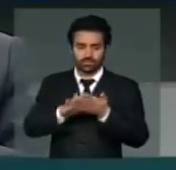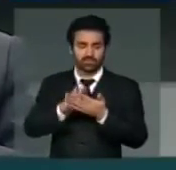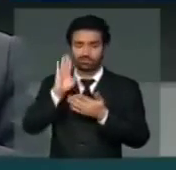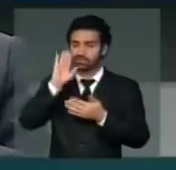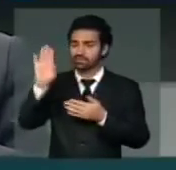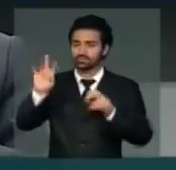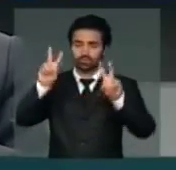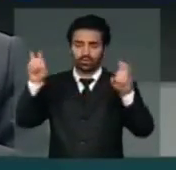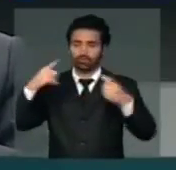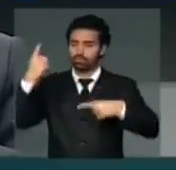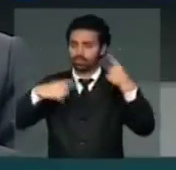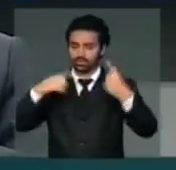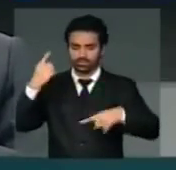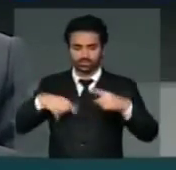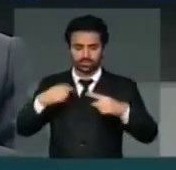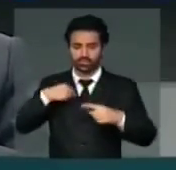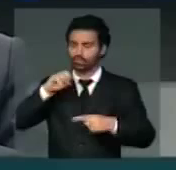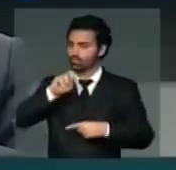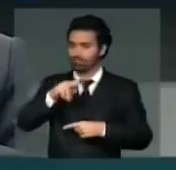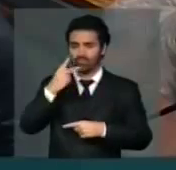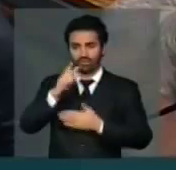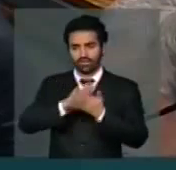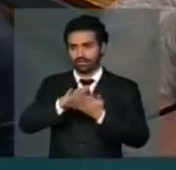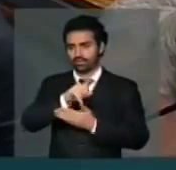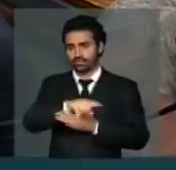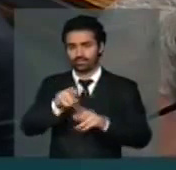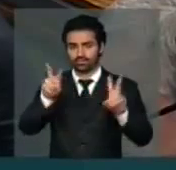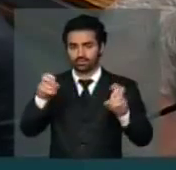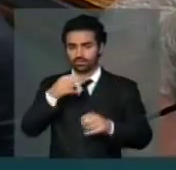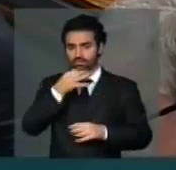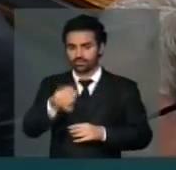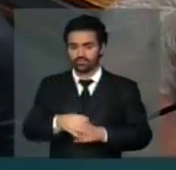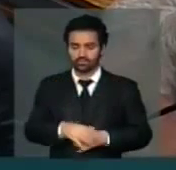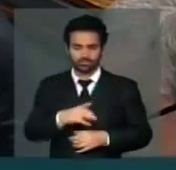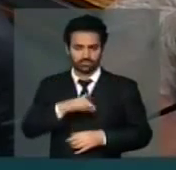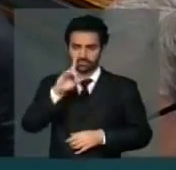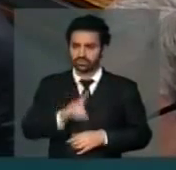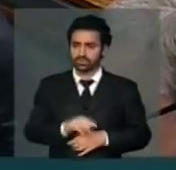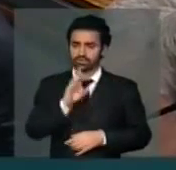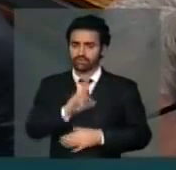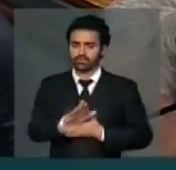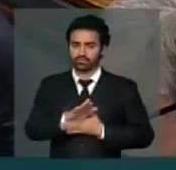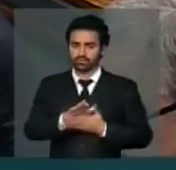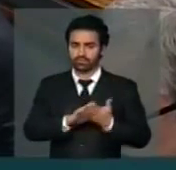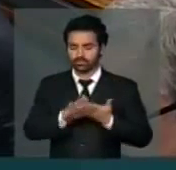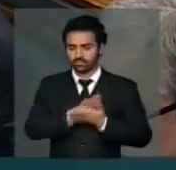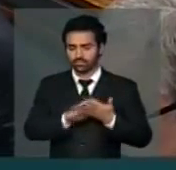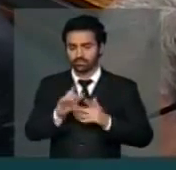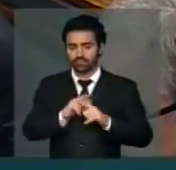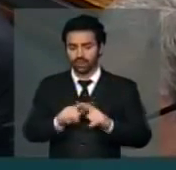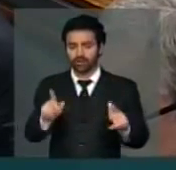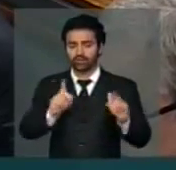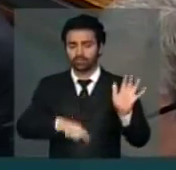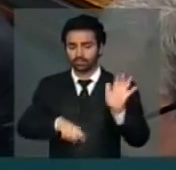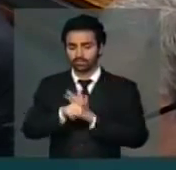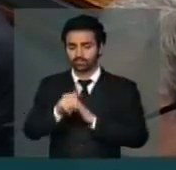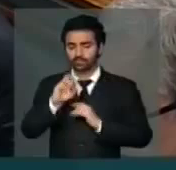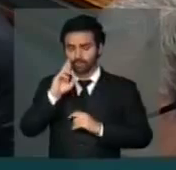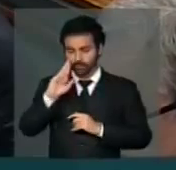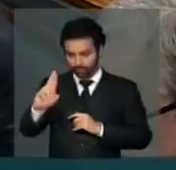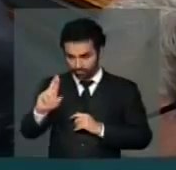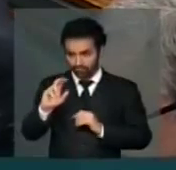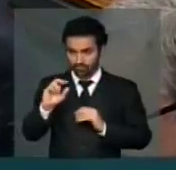político geral. E não farei isso. Não, o senhor tem direito de não responder, claro. Ok. Mas se eu for perguntar para o que o senhor está